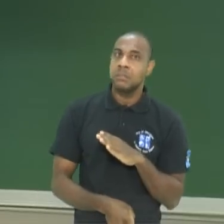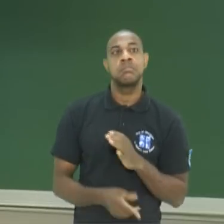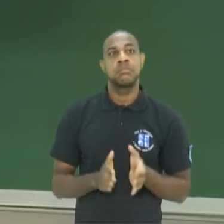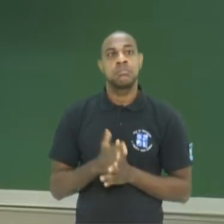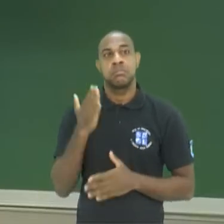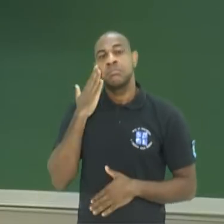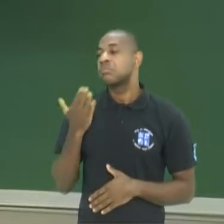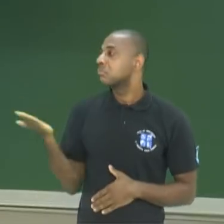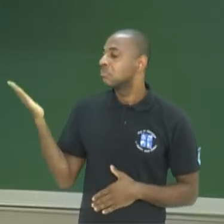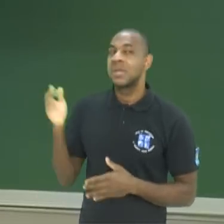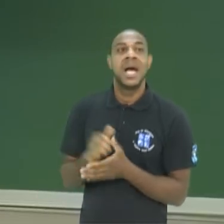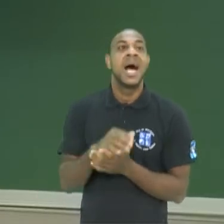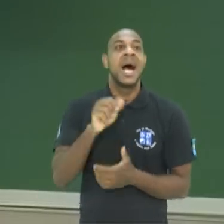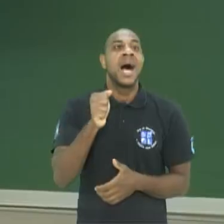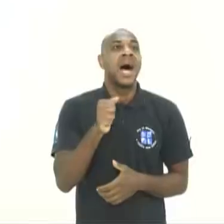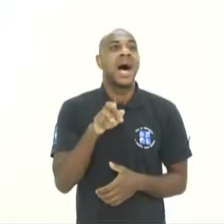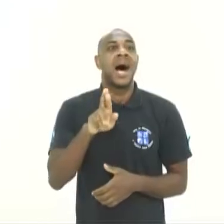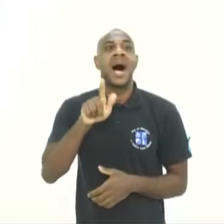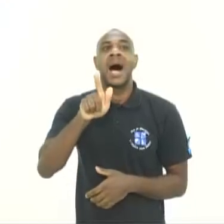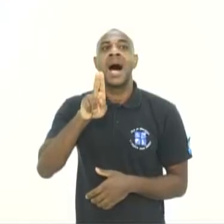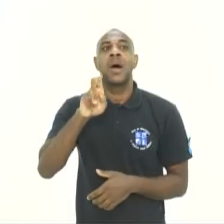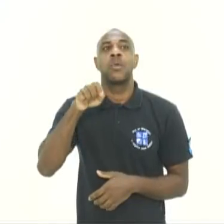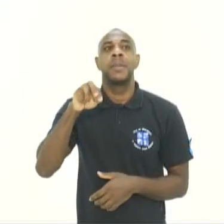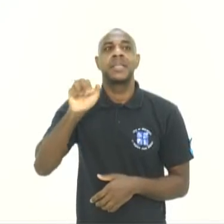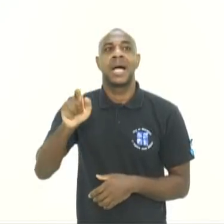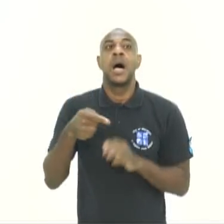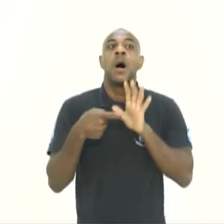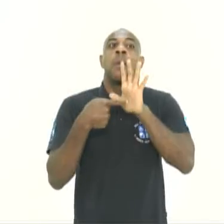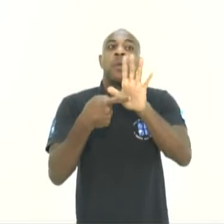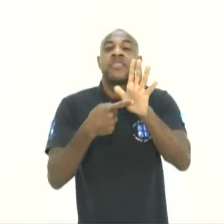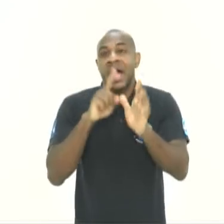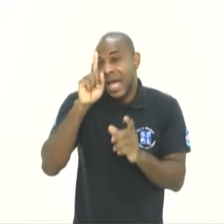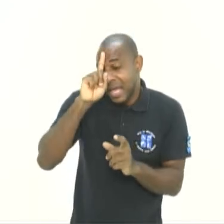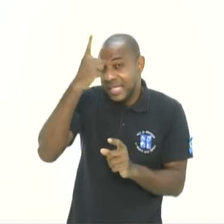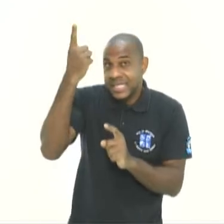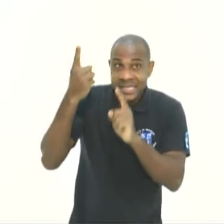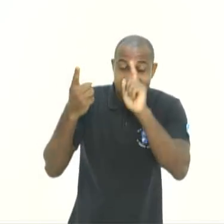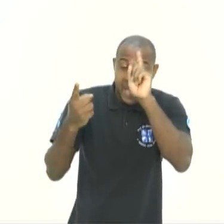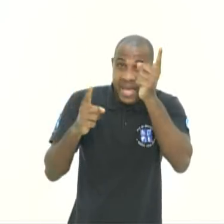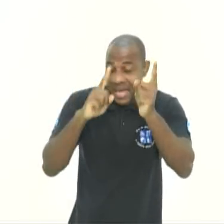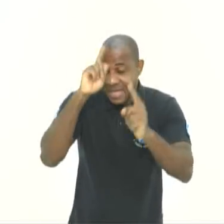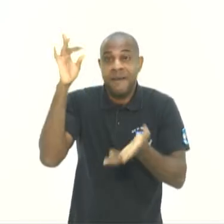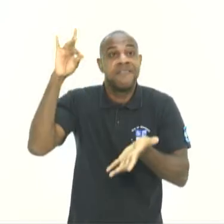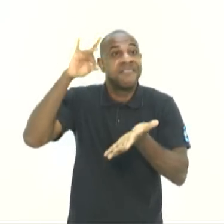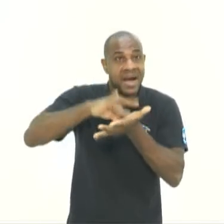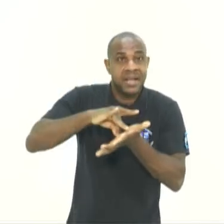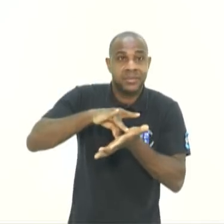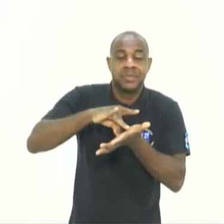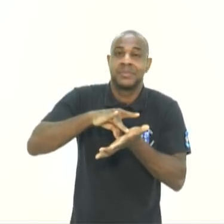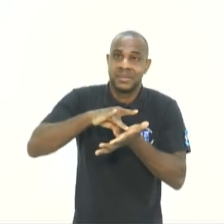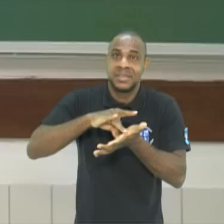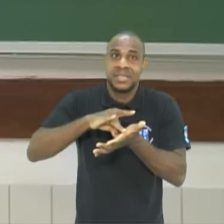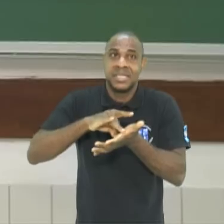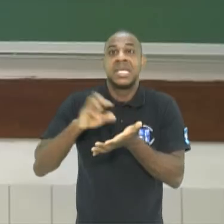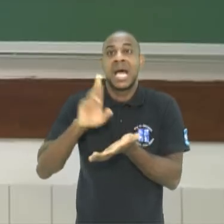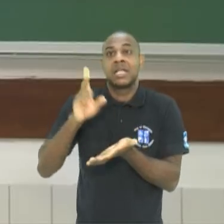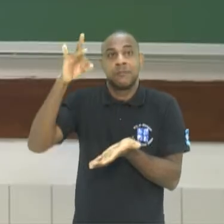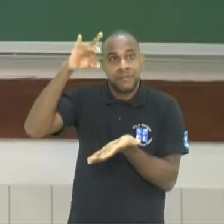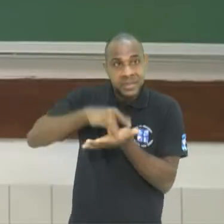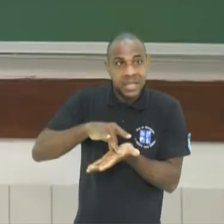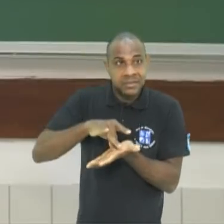aprofundada. Argumentar, apresentar fatos, ideias e razões lógicas. Então, se eu estou falando de